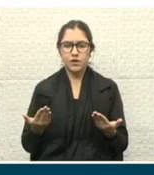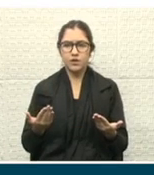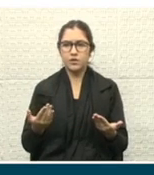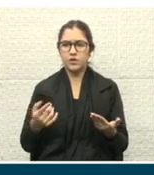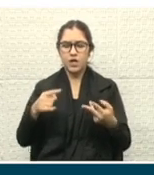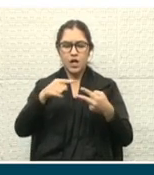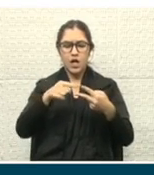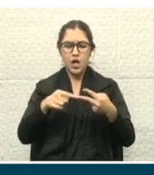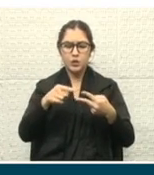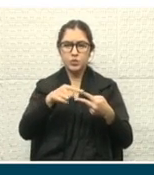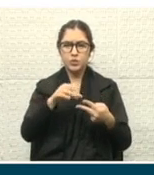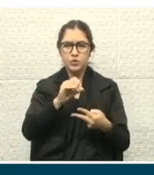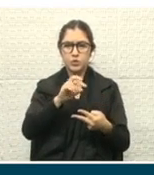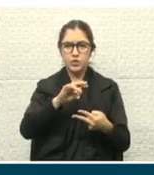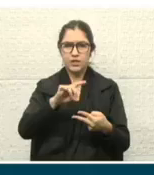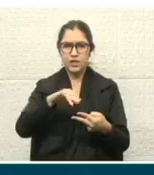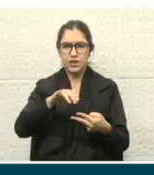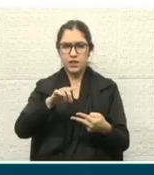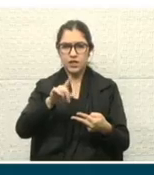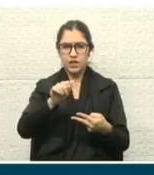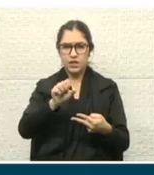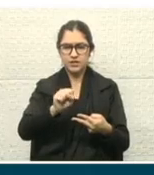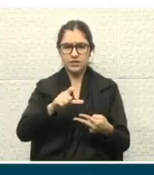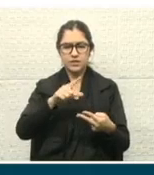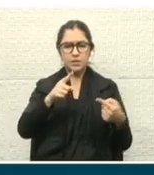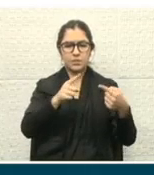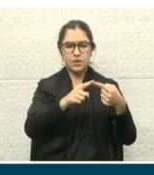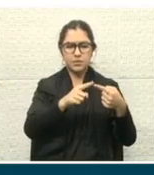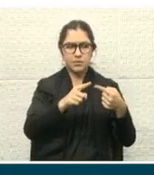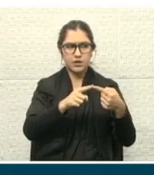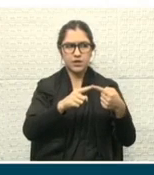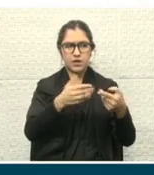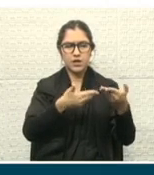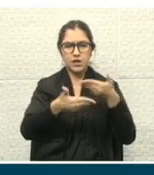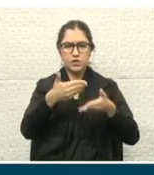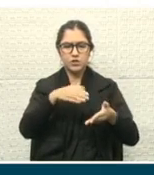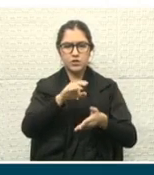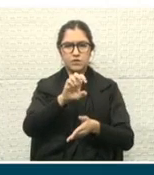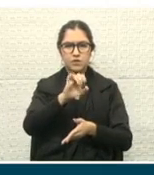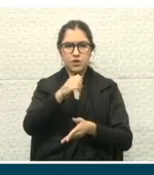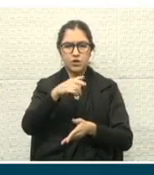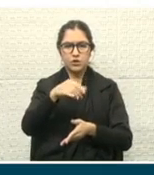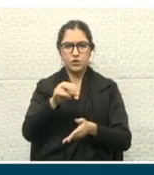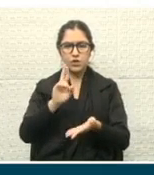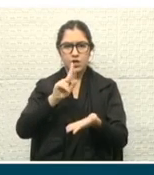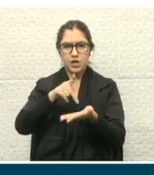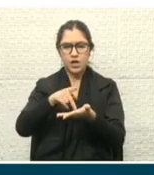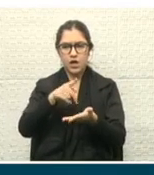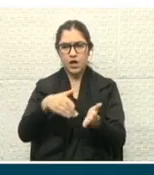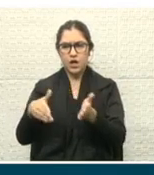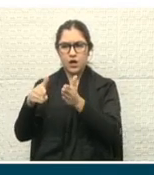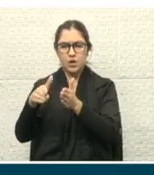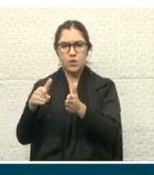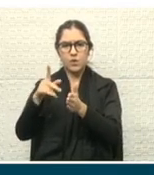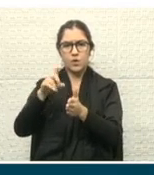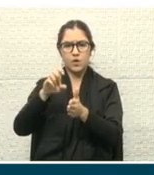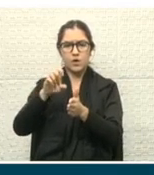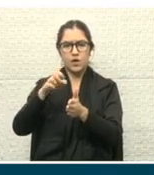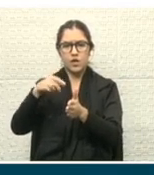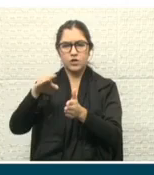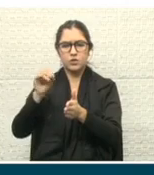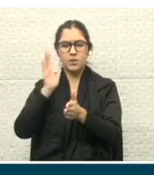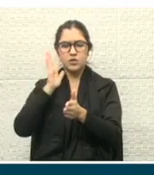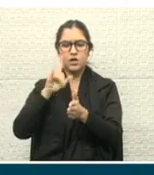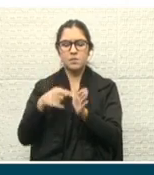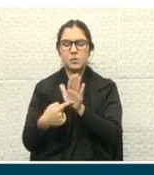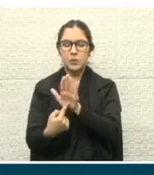as duas coordenadas, a primeira coordenada relativa ao eixo real, a segunda relativa ao eixo imaginário, vai